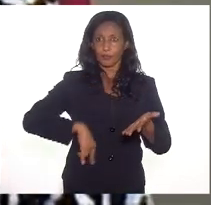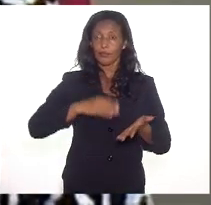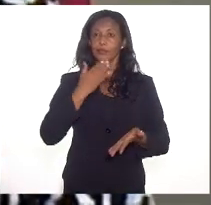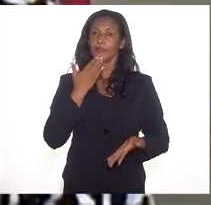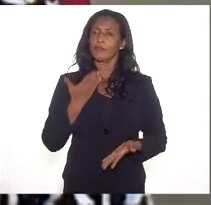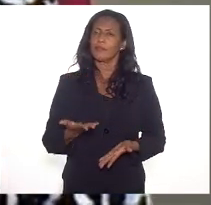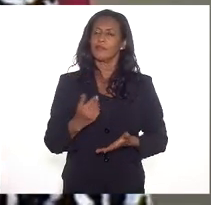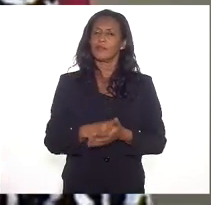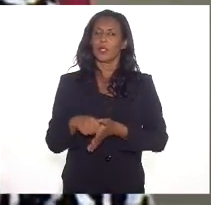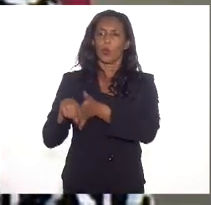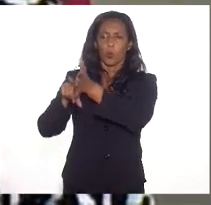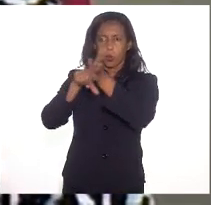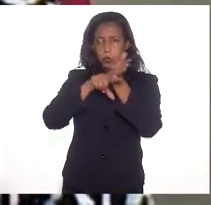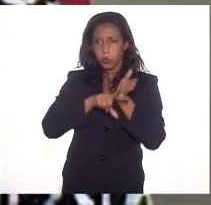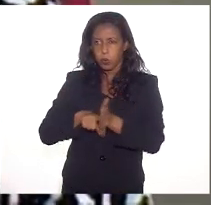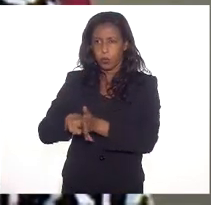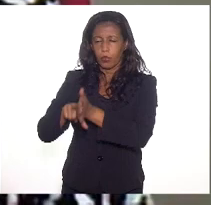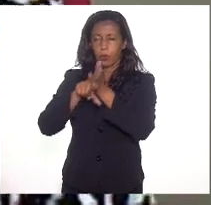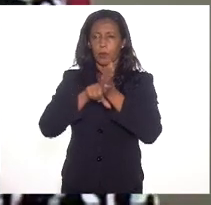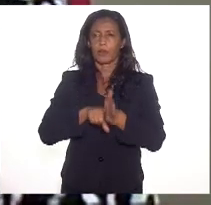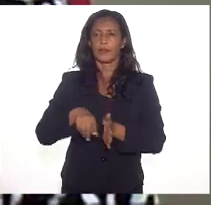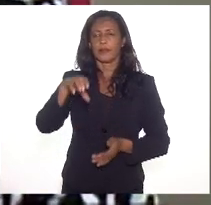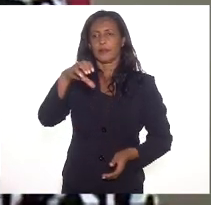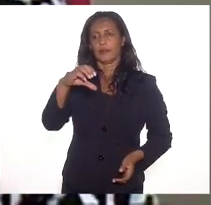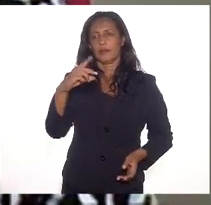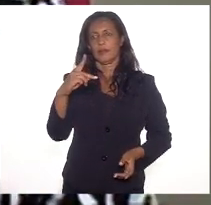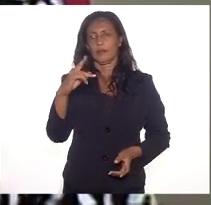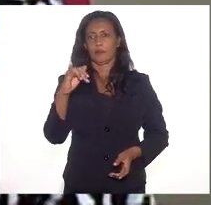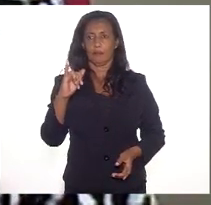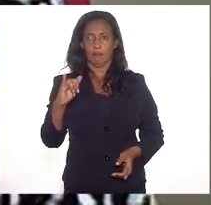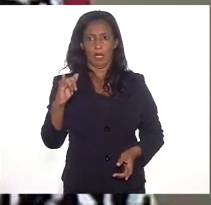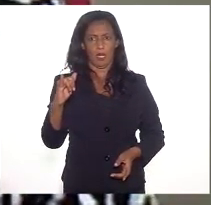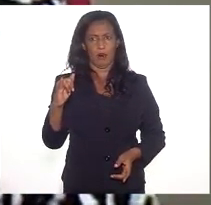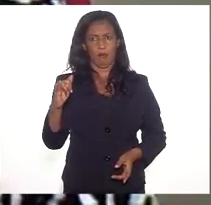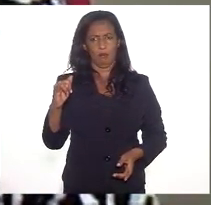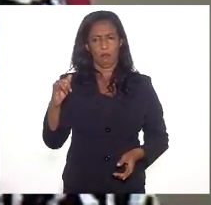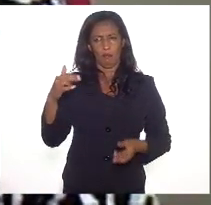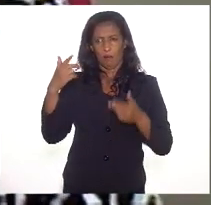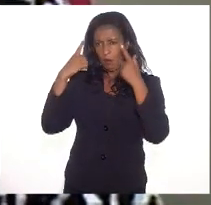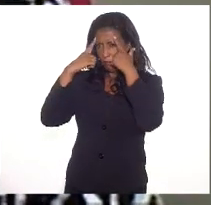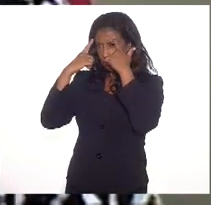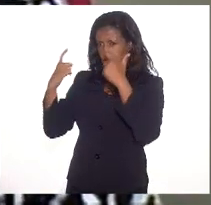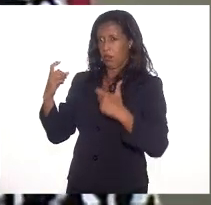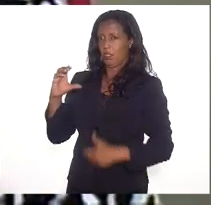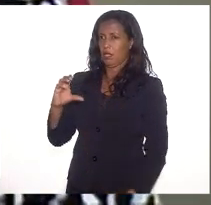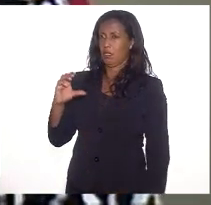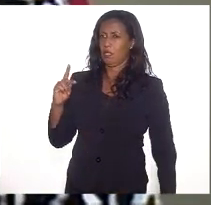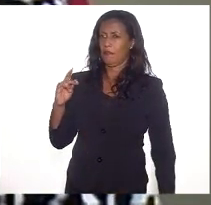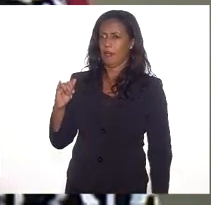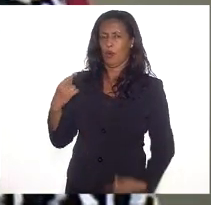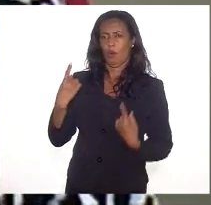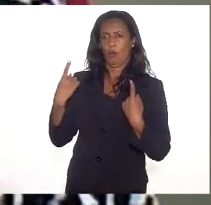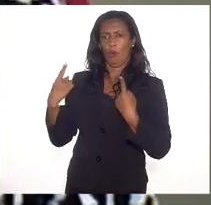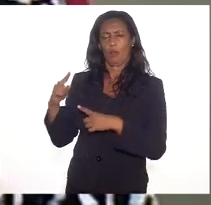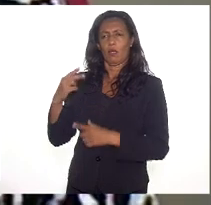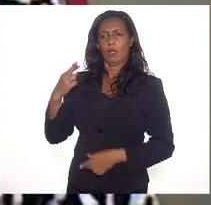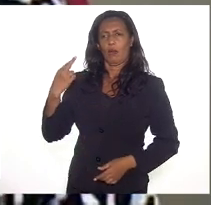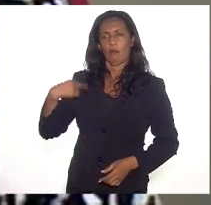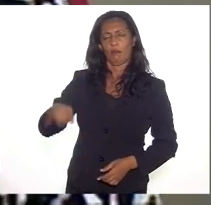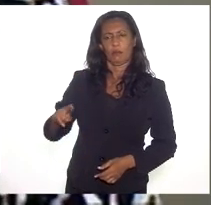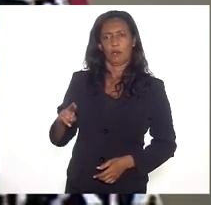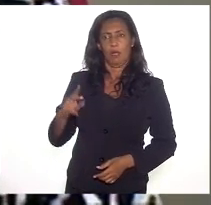a instauração de uma CPI para apurar casos de intolerância religiosa. Essa CPI foi instalada nessa